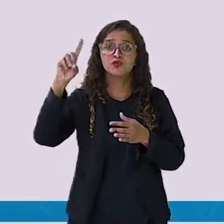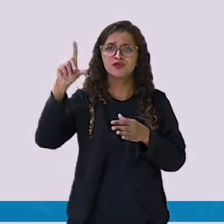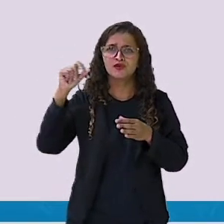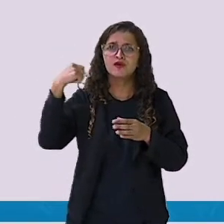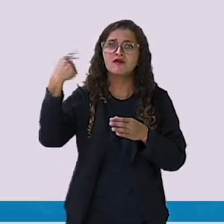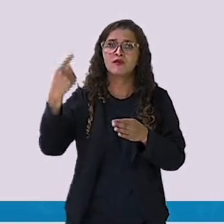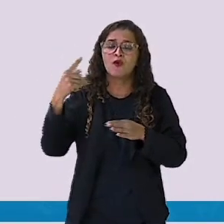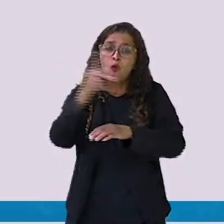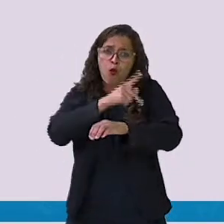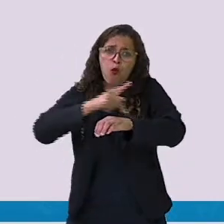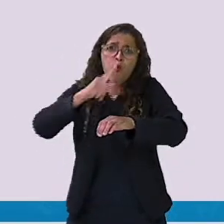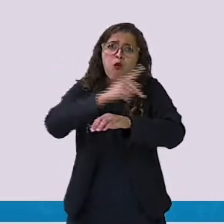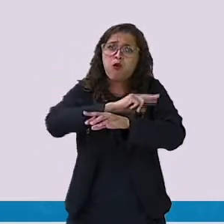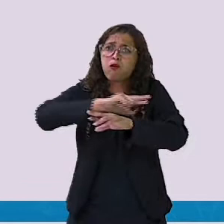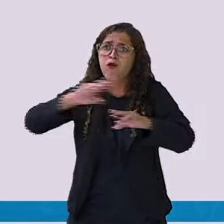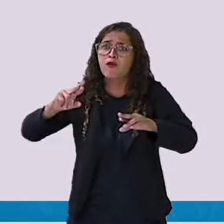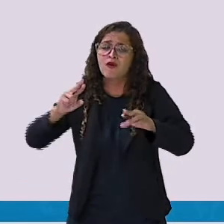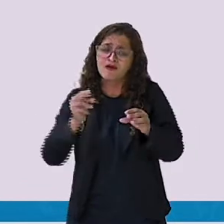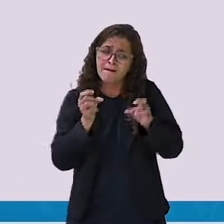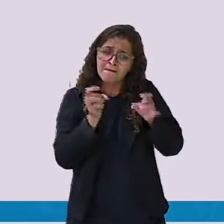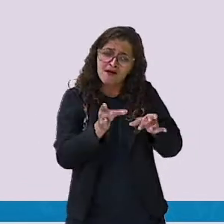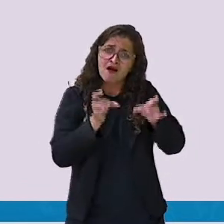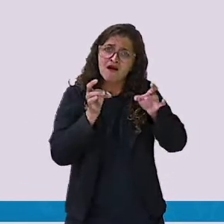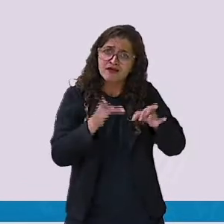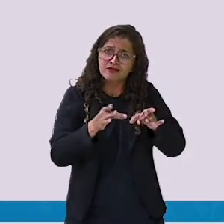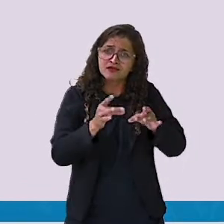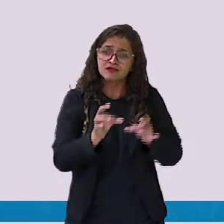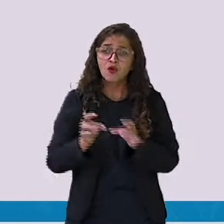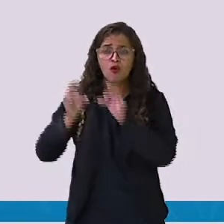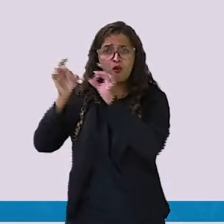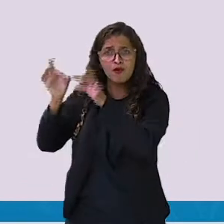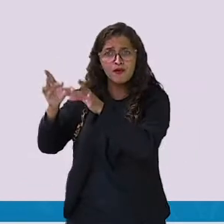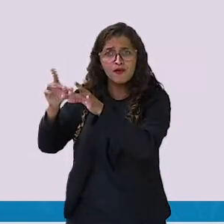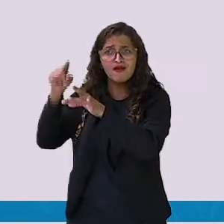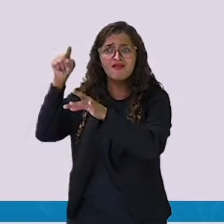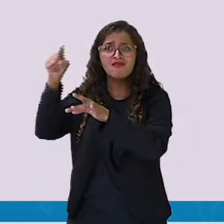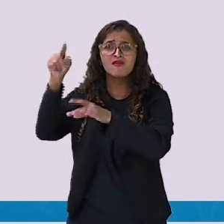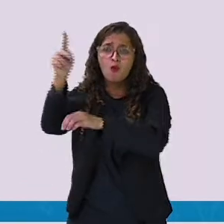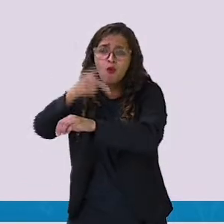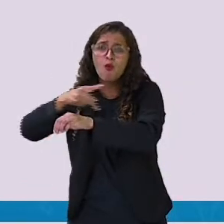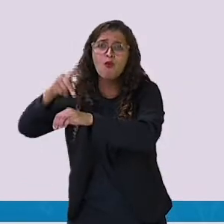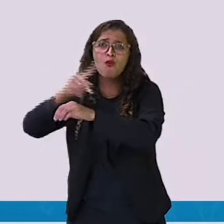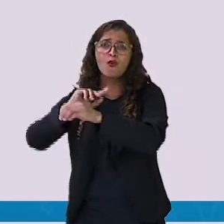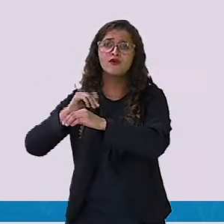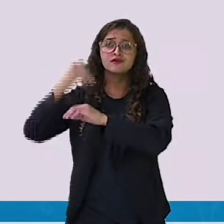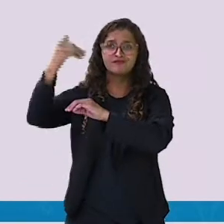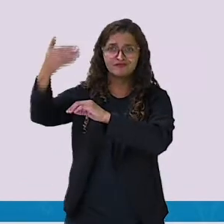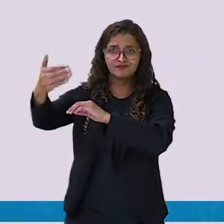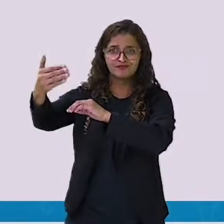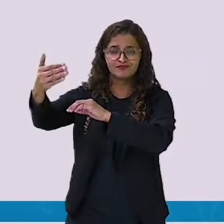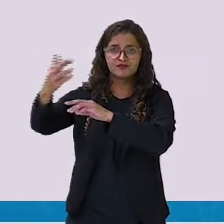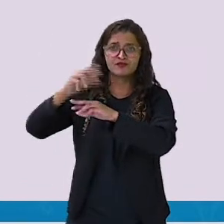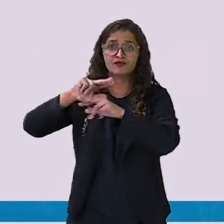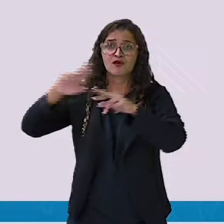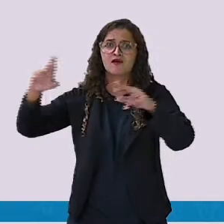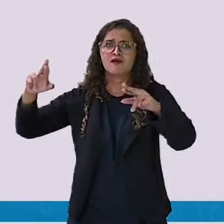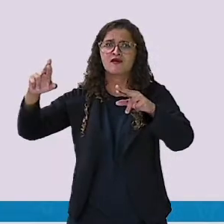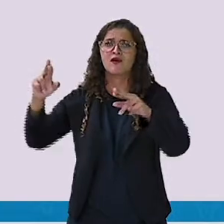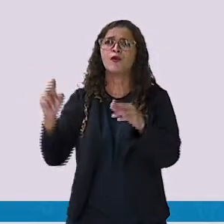países diferentes. Em geral, as multinacionais se caracterizam por serem